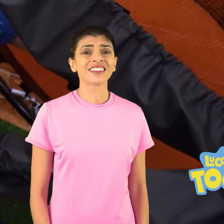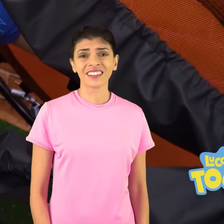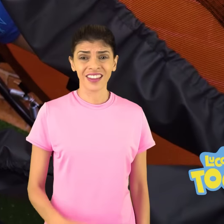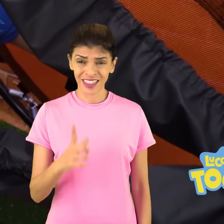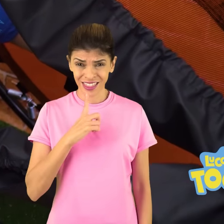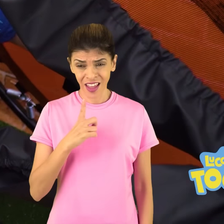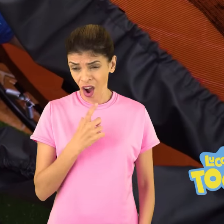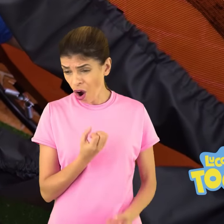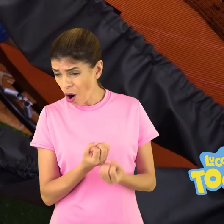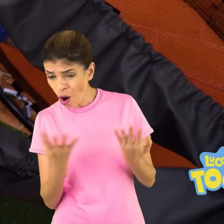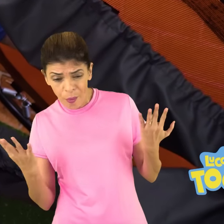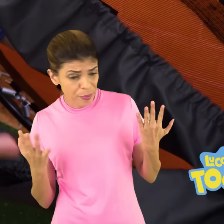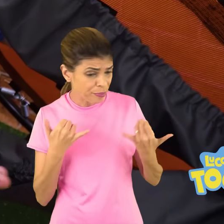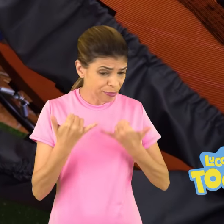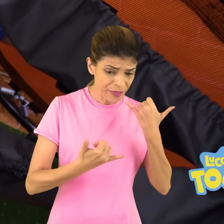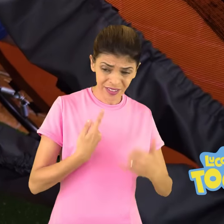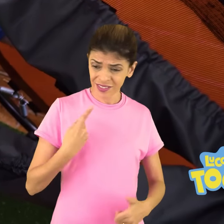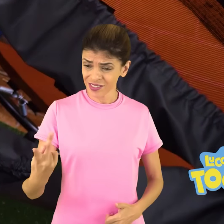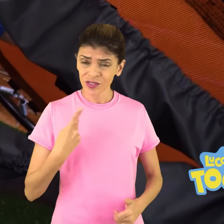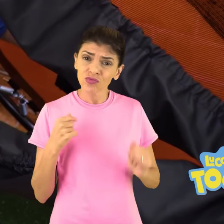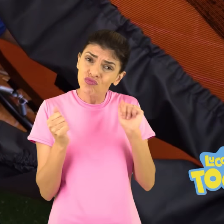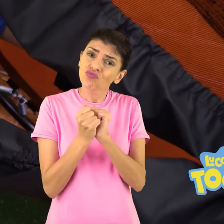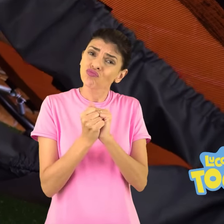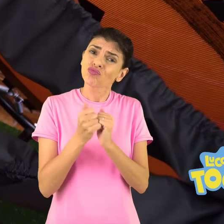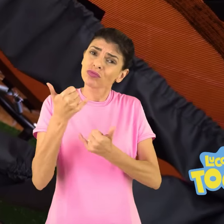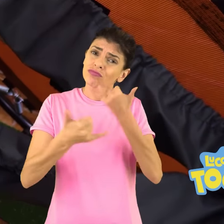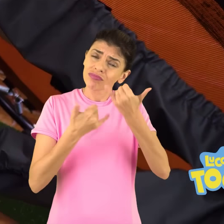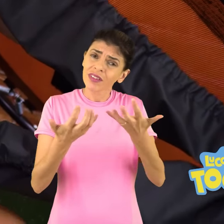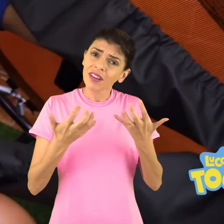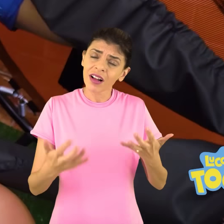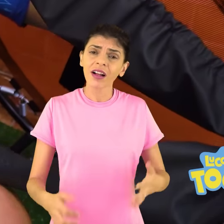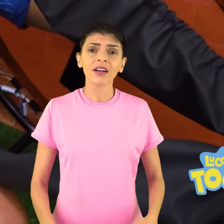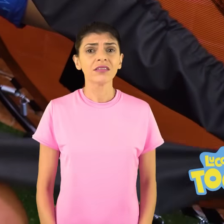você tem algum brinquedo pra eu e a minha irmã brincarmos juntos?